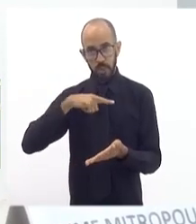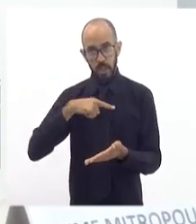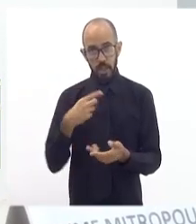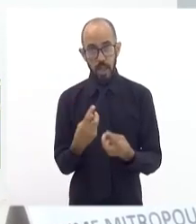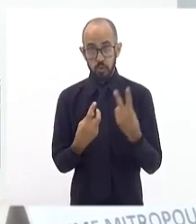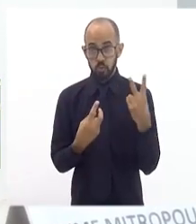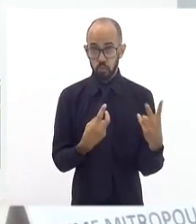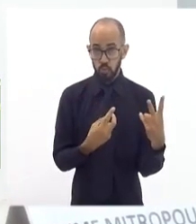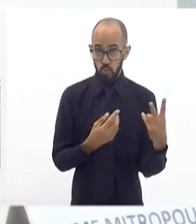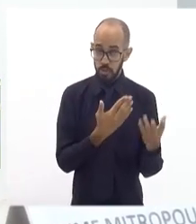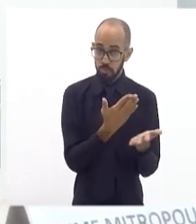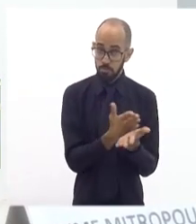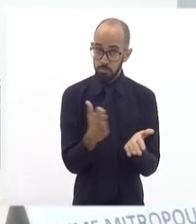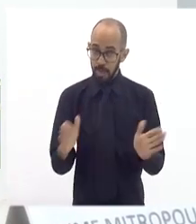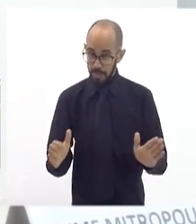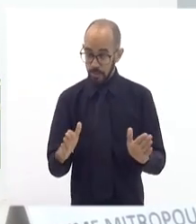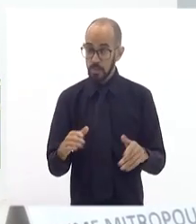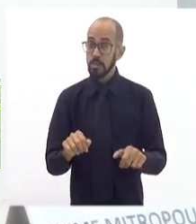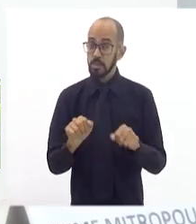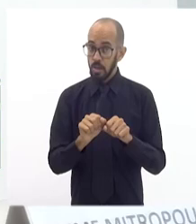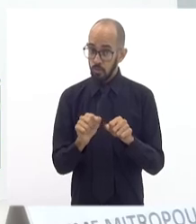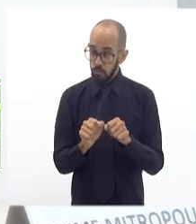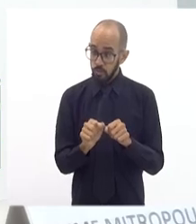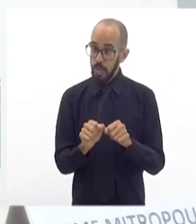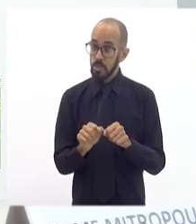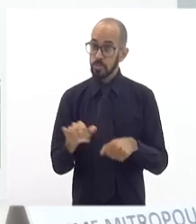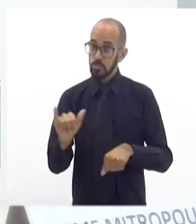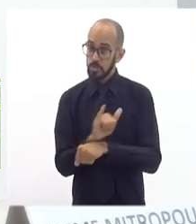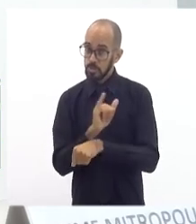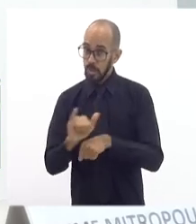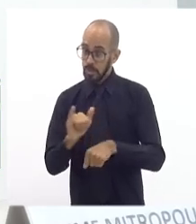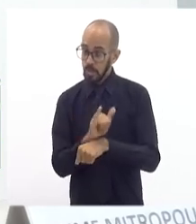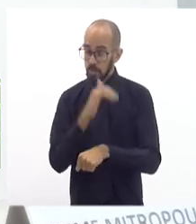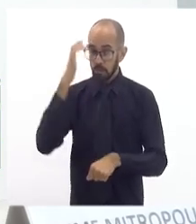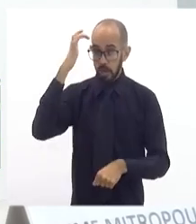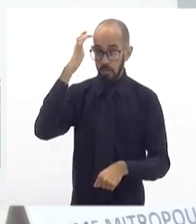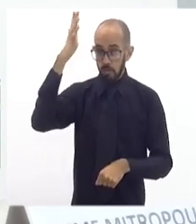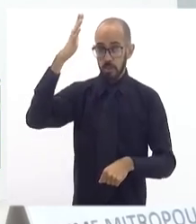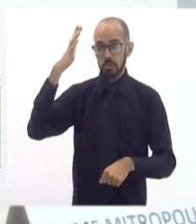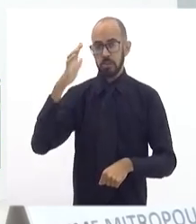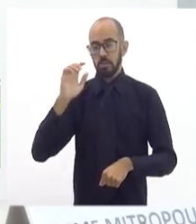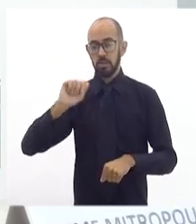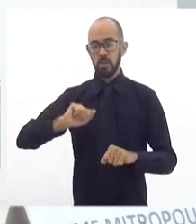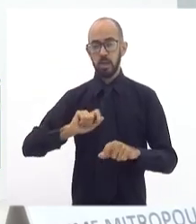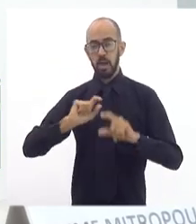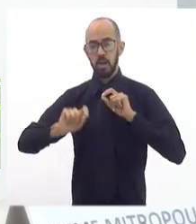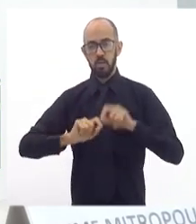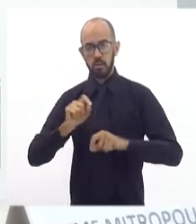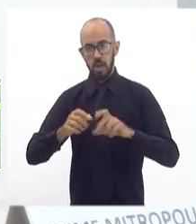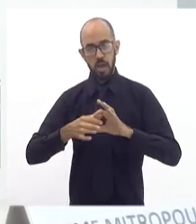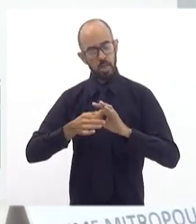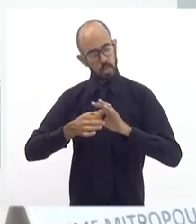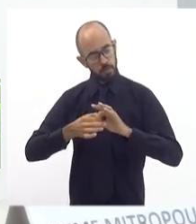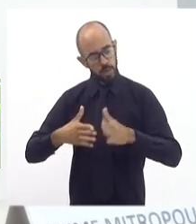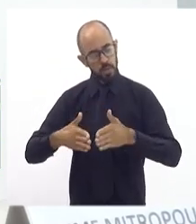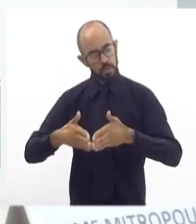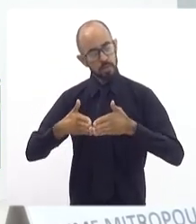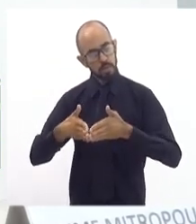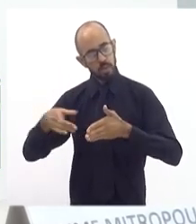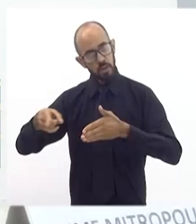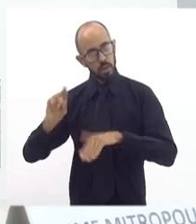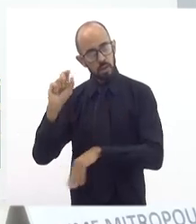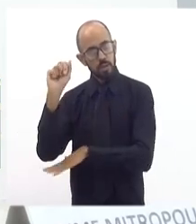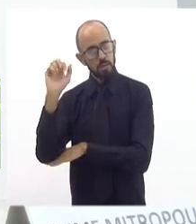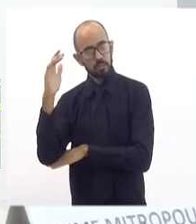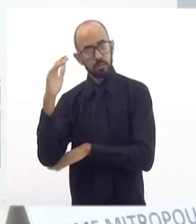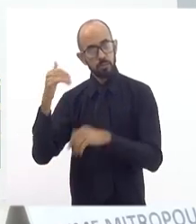e foi sim fatiado para facilitar para falicitar a concessão da licença da